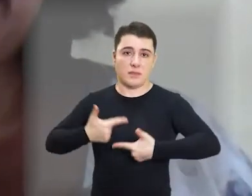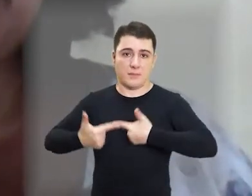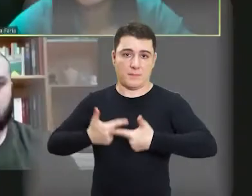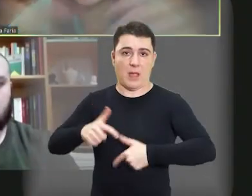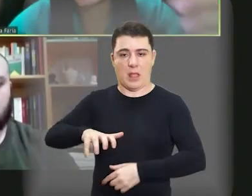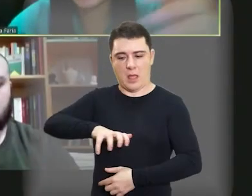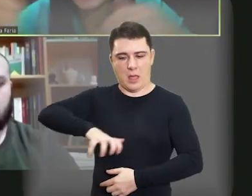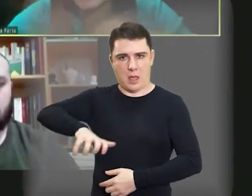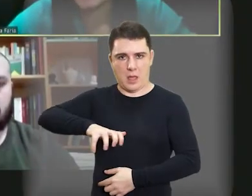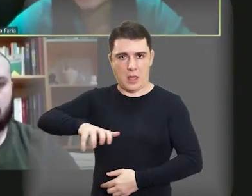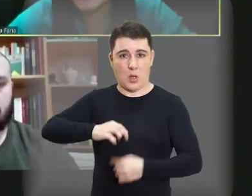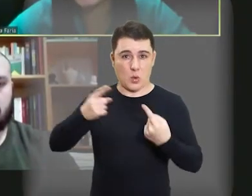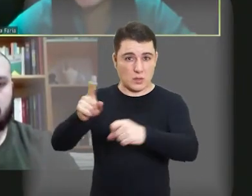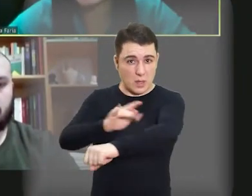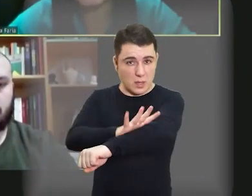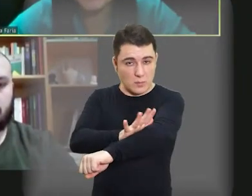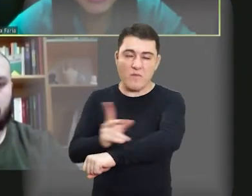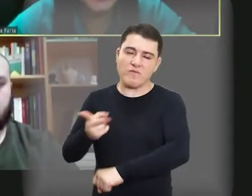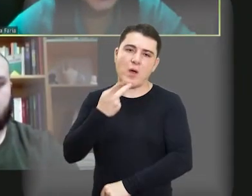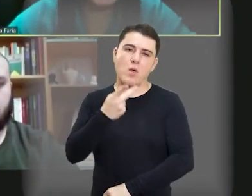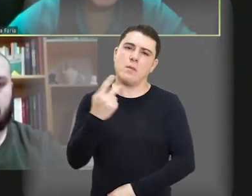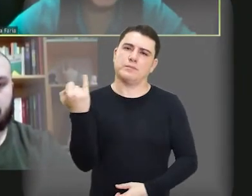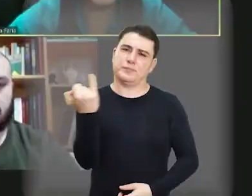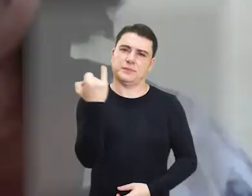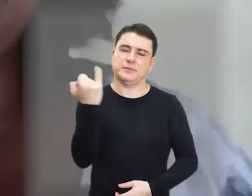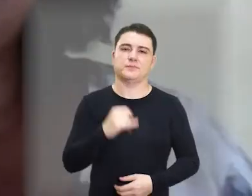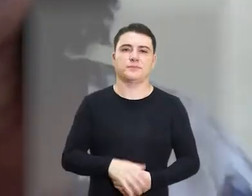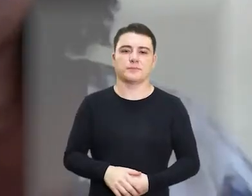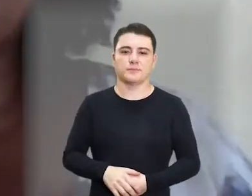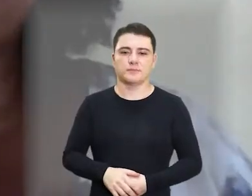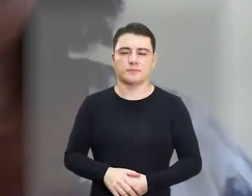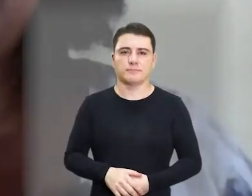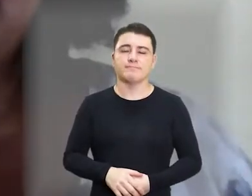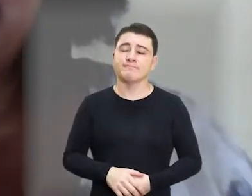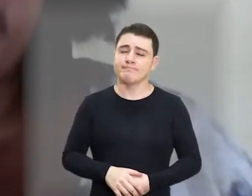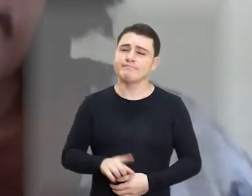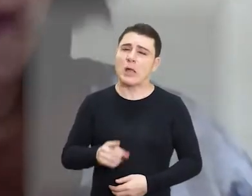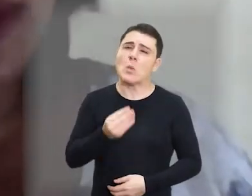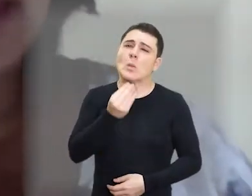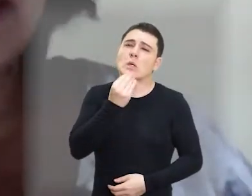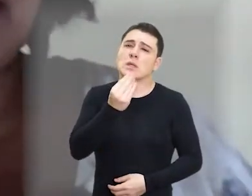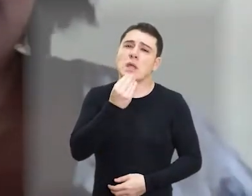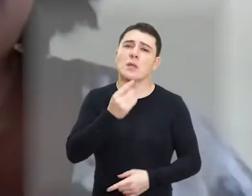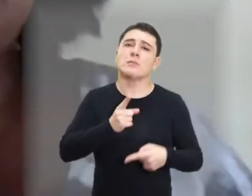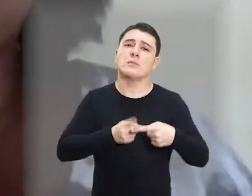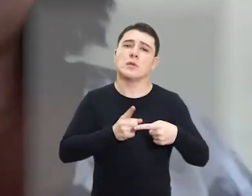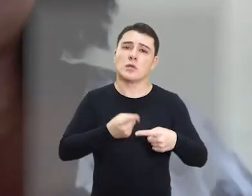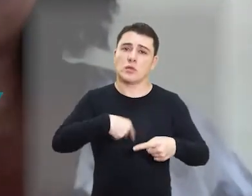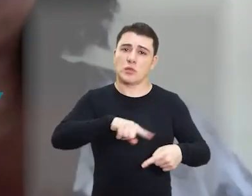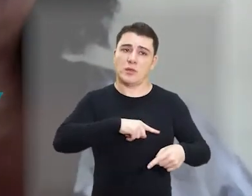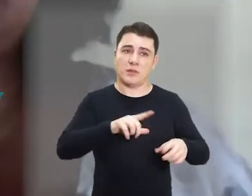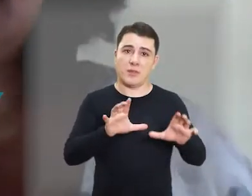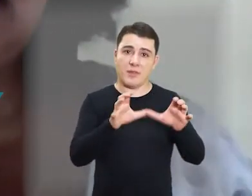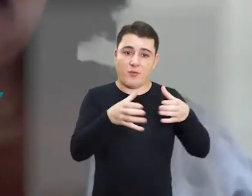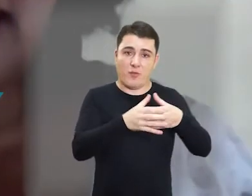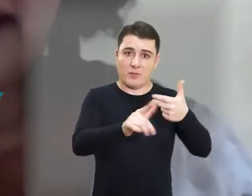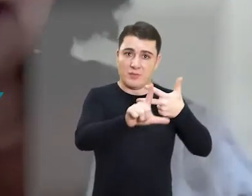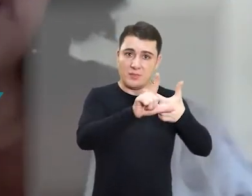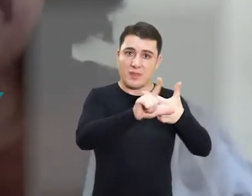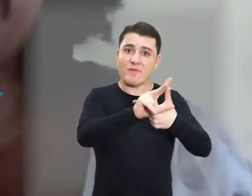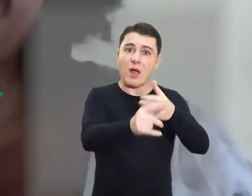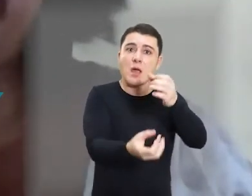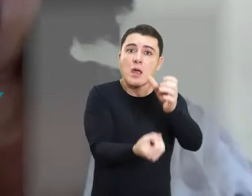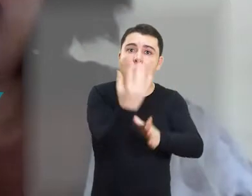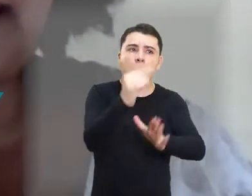políticas étnico-raciais, a existência da frente é importante. Uma oportunidade de legislar,